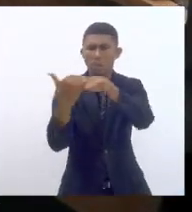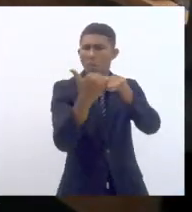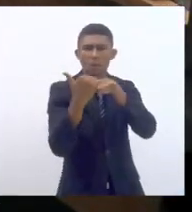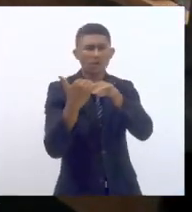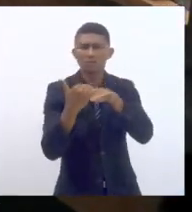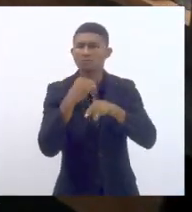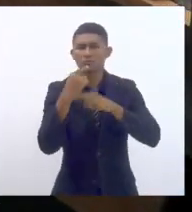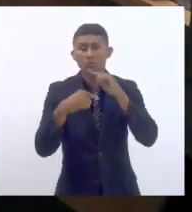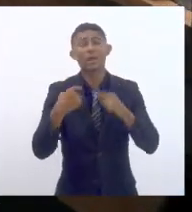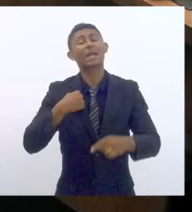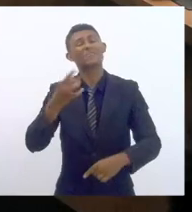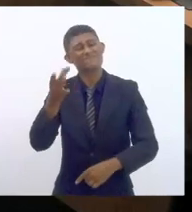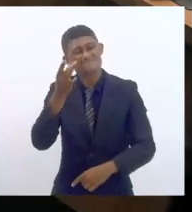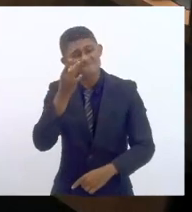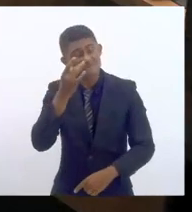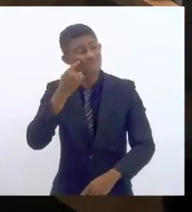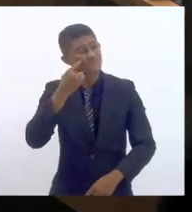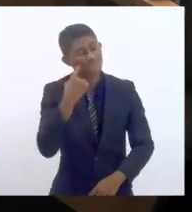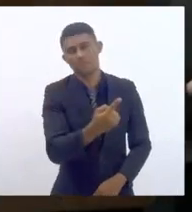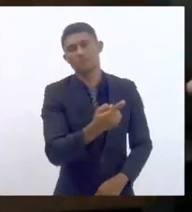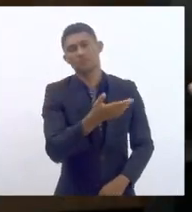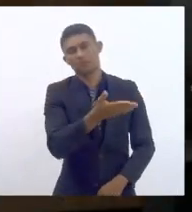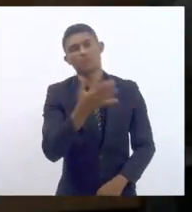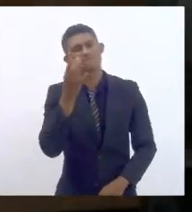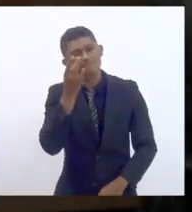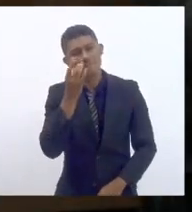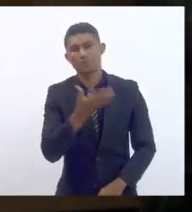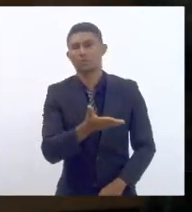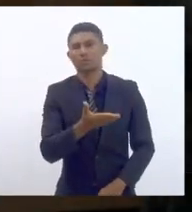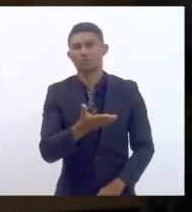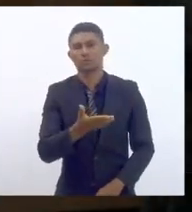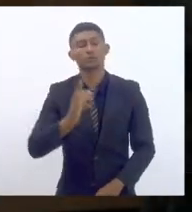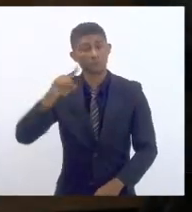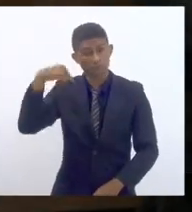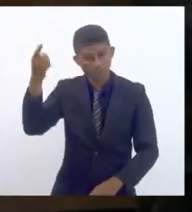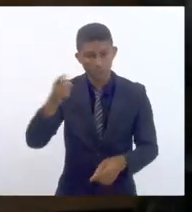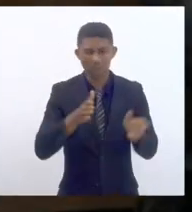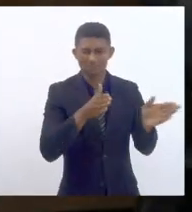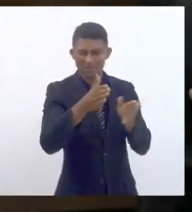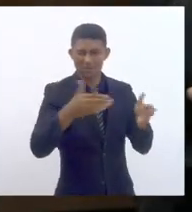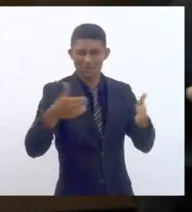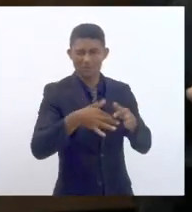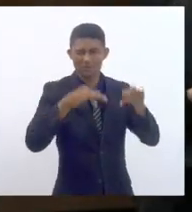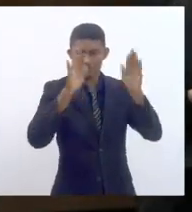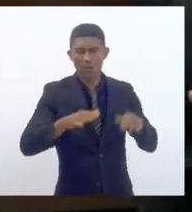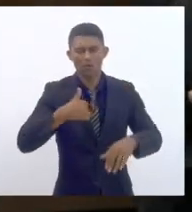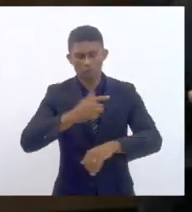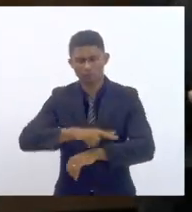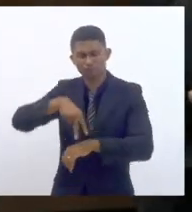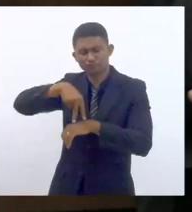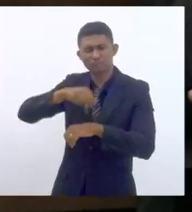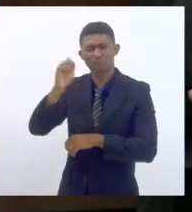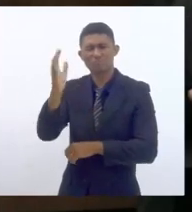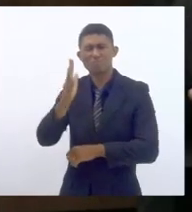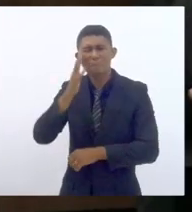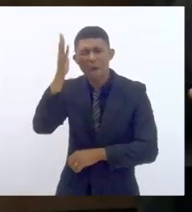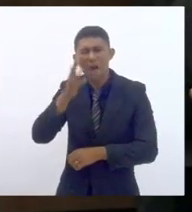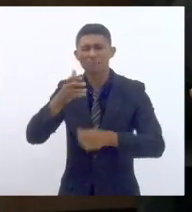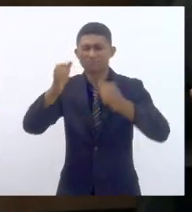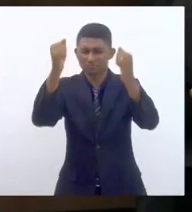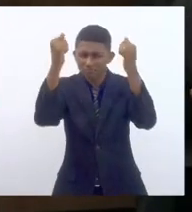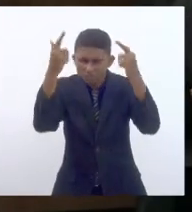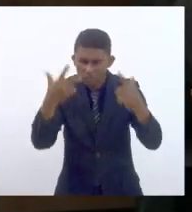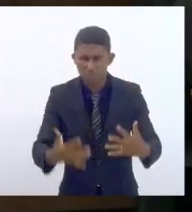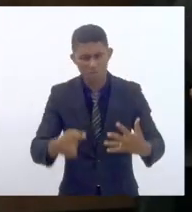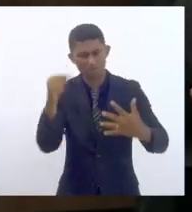Eu vi com meus próprios olhos. Mas eu vou fazer uso no expediente final e eu vou relatar item por